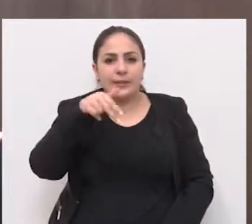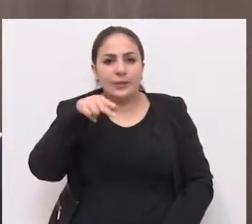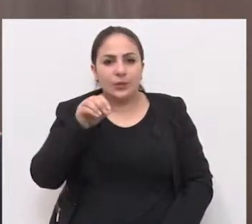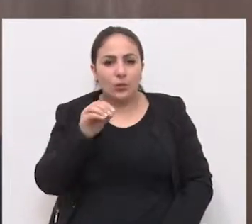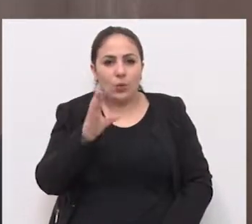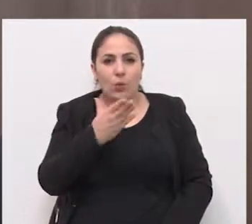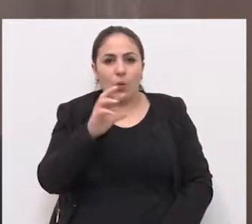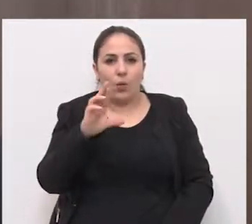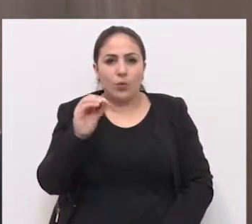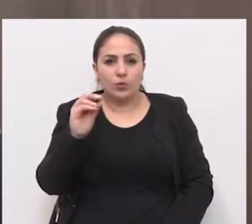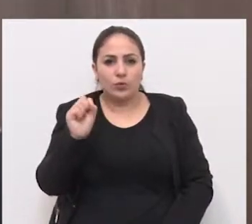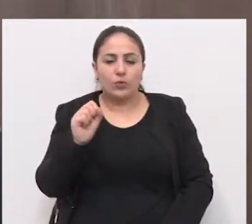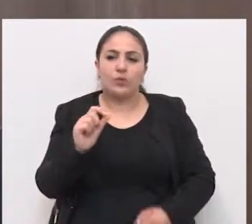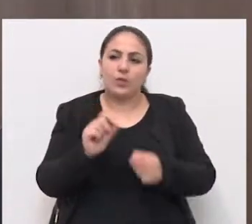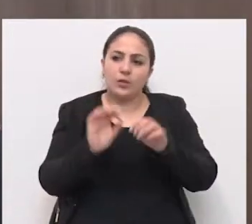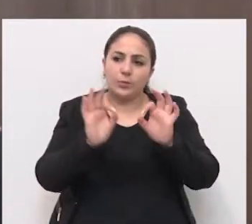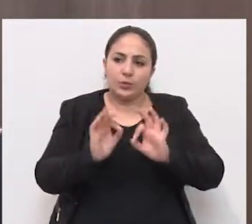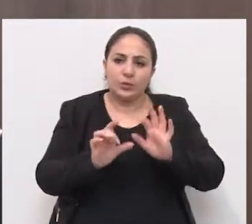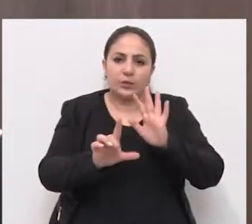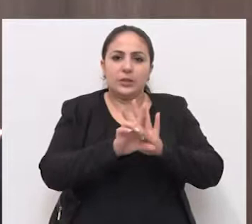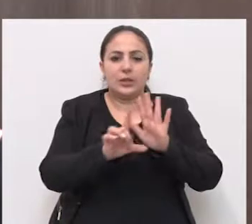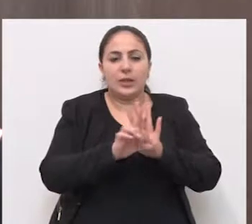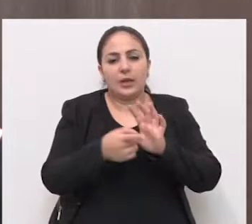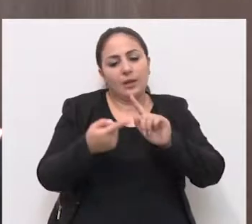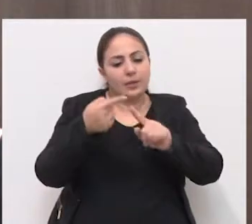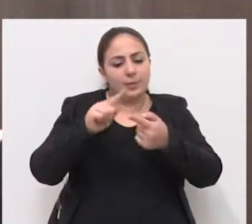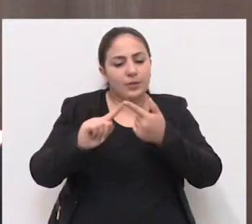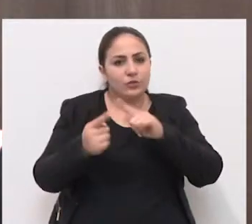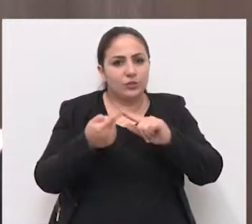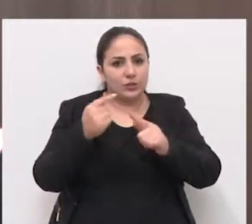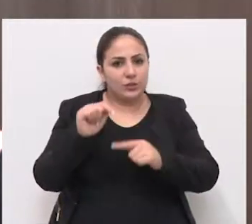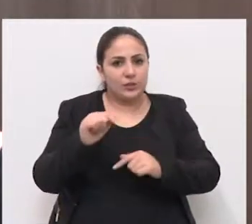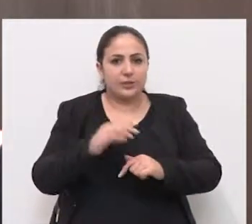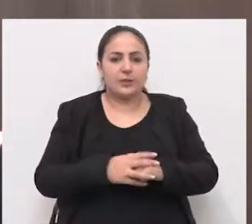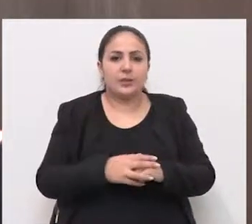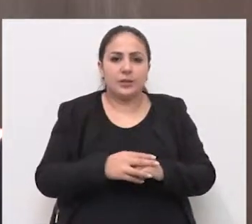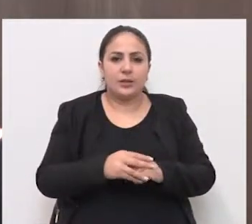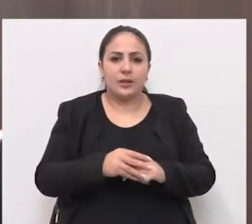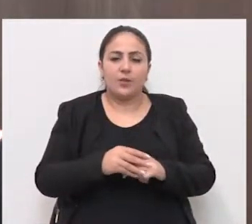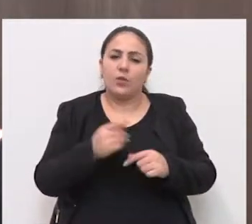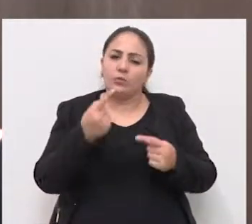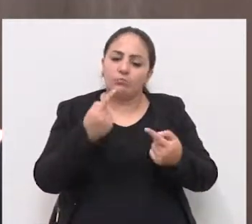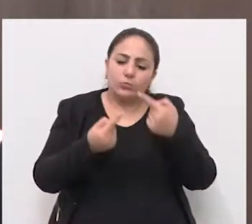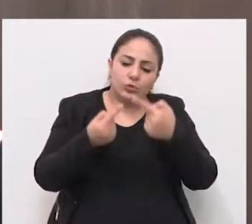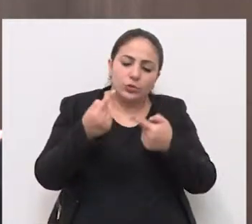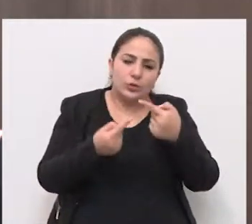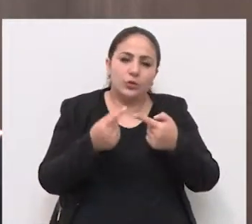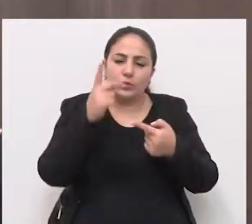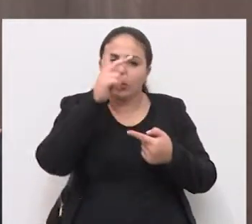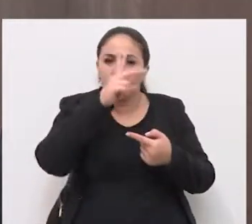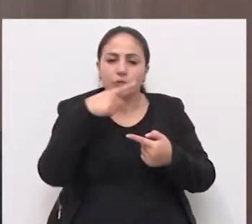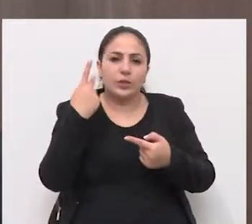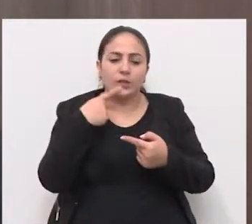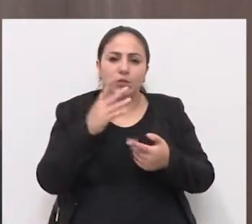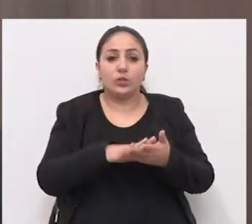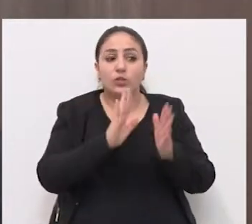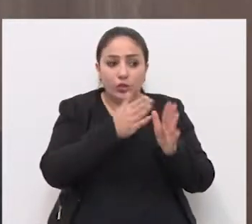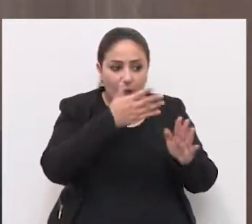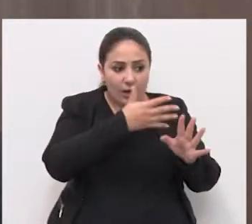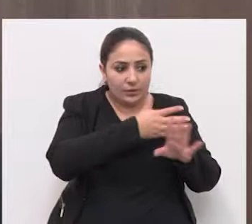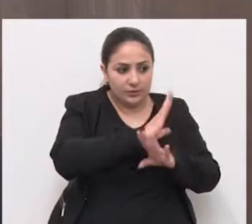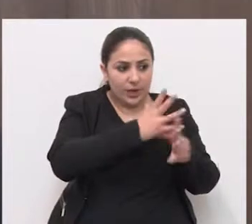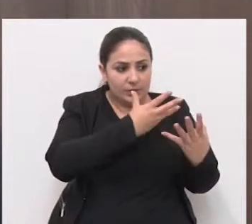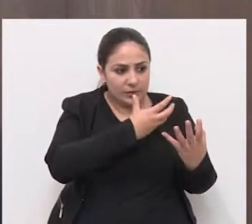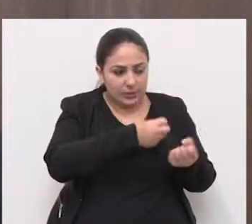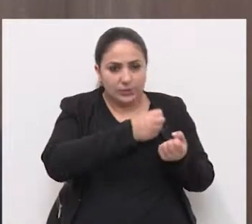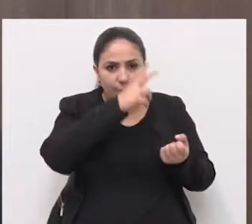que é debatido nesta casa. E desde então a gente vem dialogando com os vereadores, porque já foi sancionado pelo prefeito, mas não tem